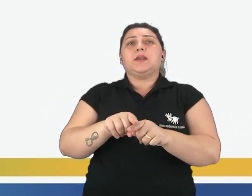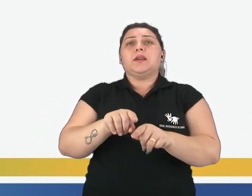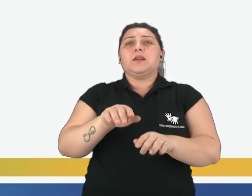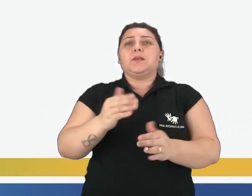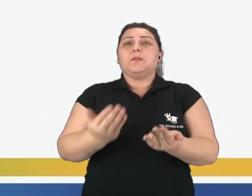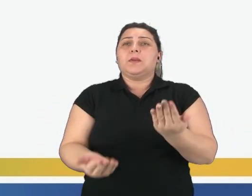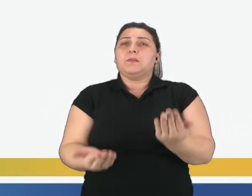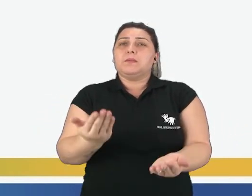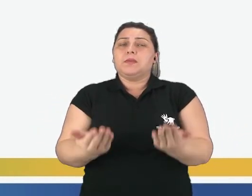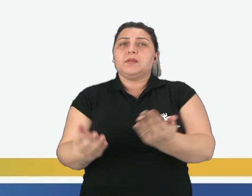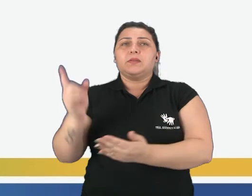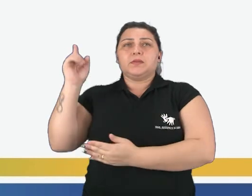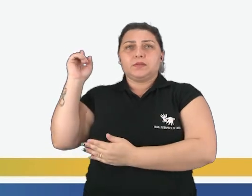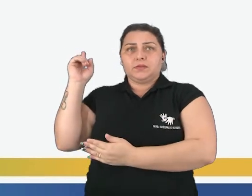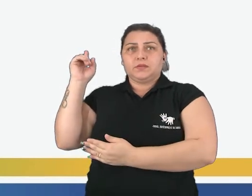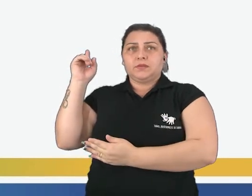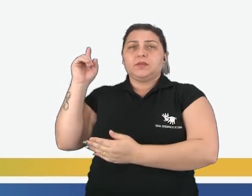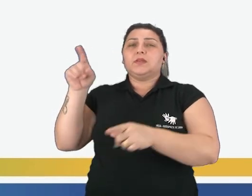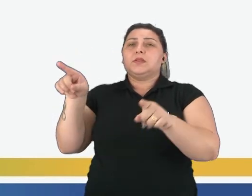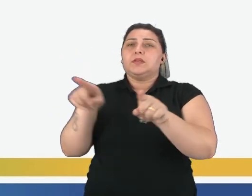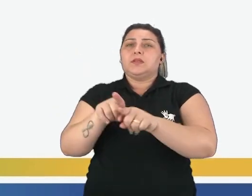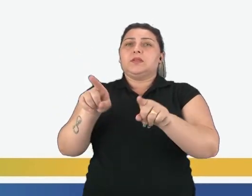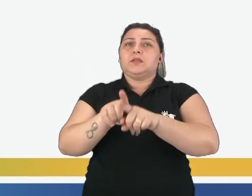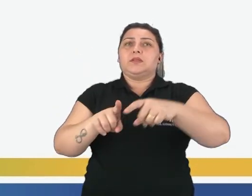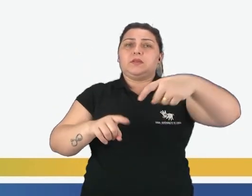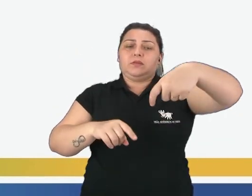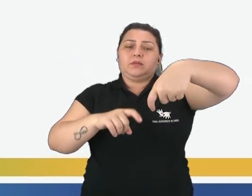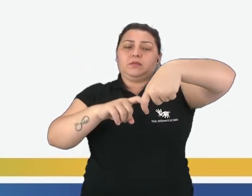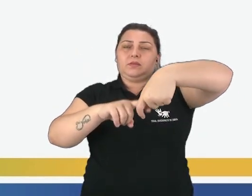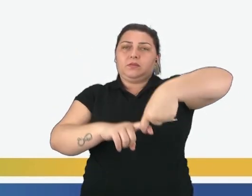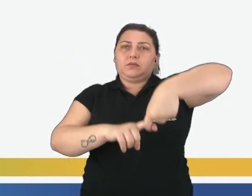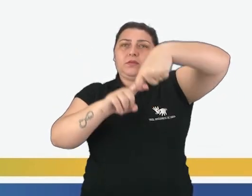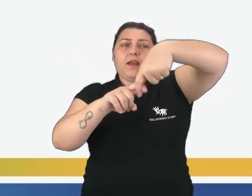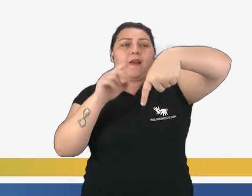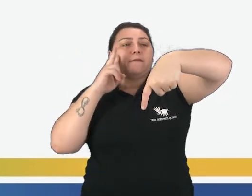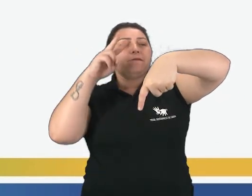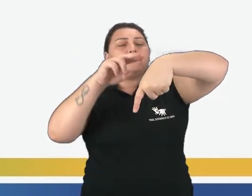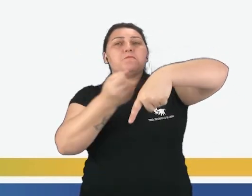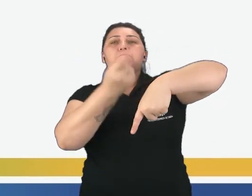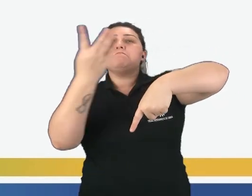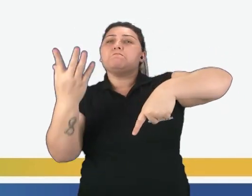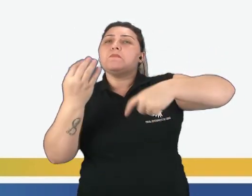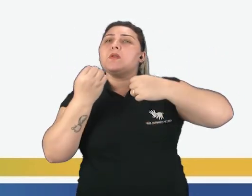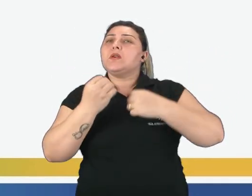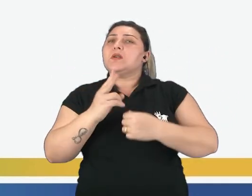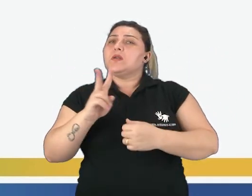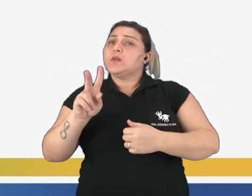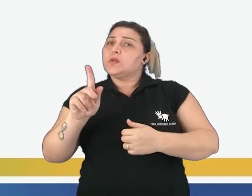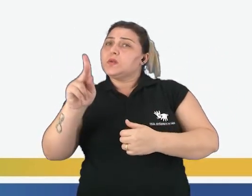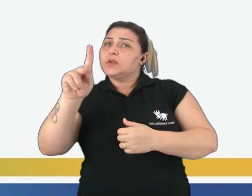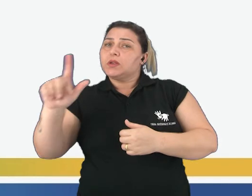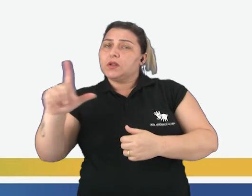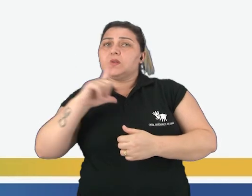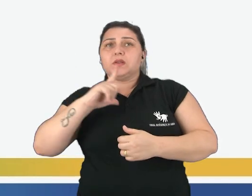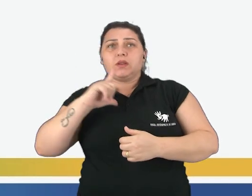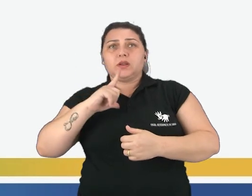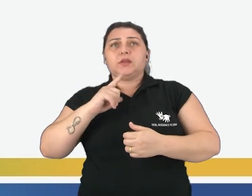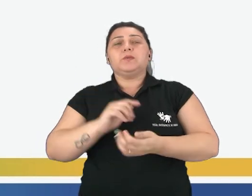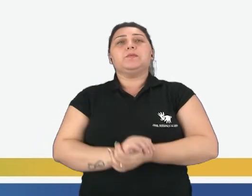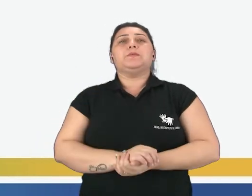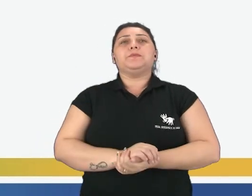vendo aí a balança nasceu de mola, né? A primeira balança dessa forma aí era uma balança de